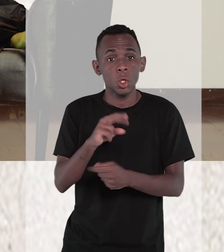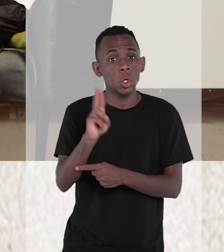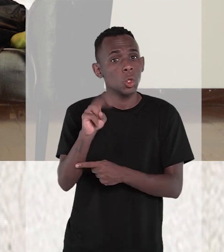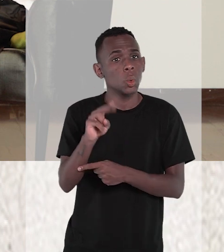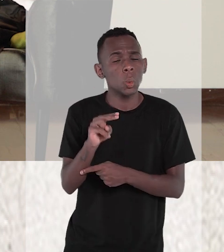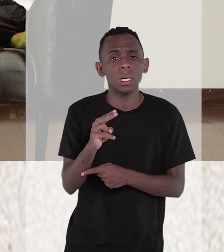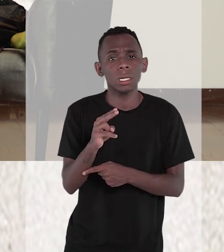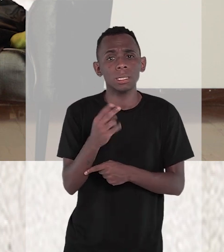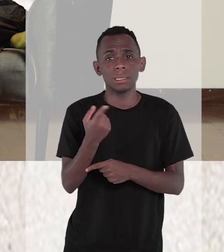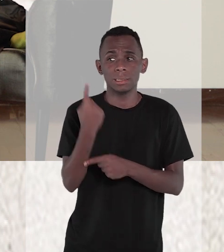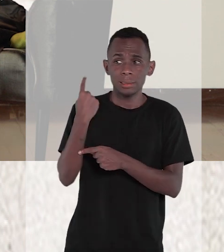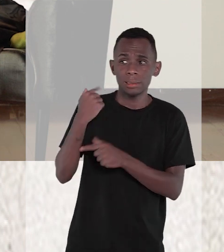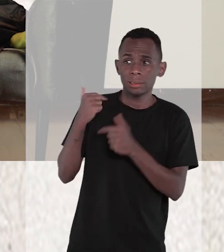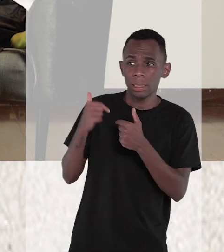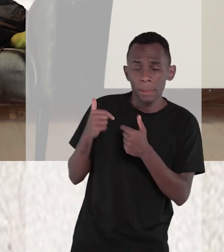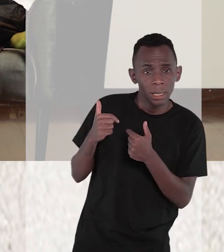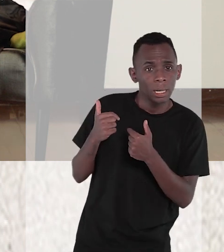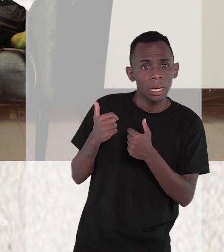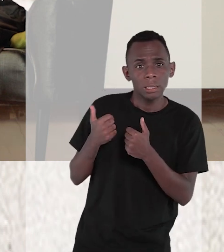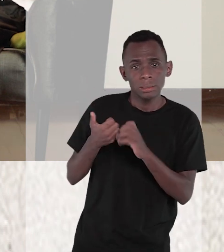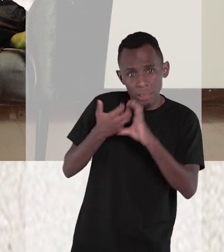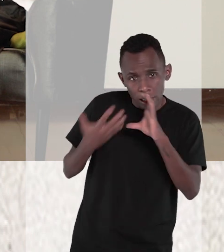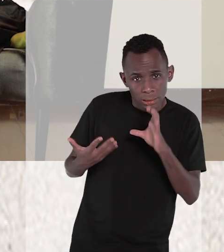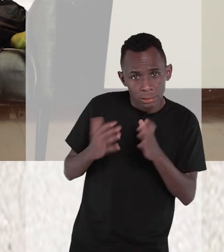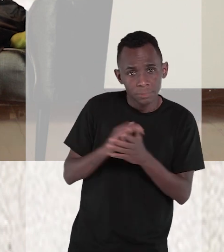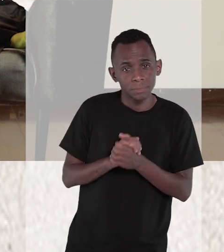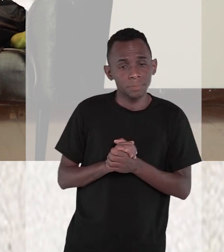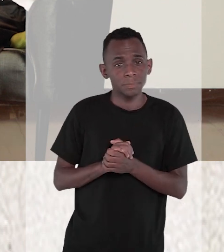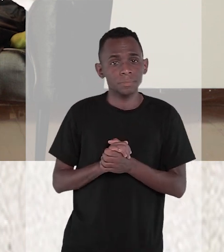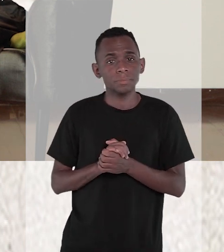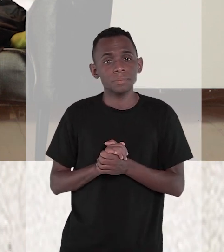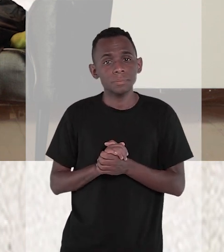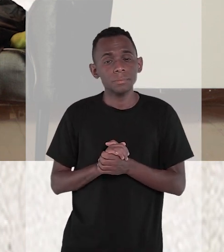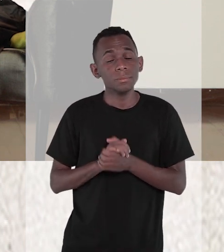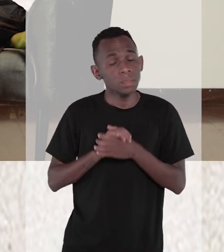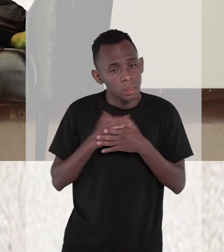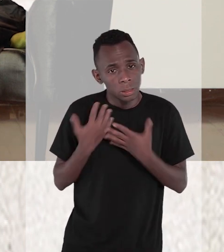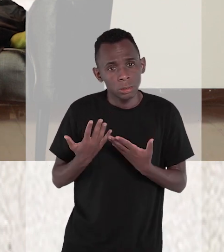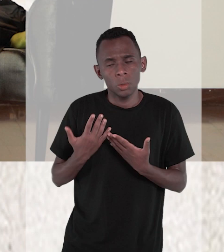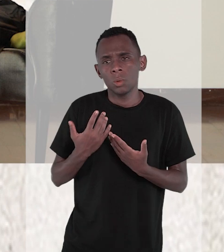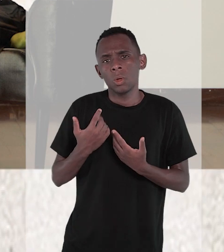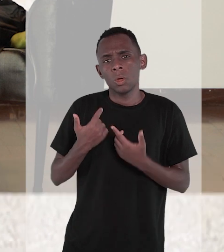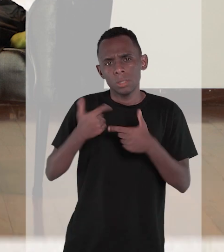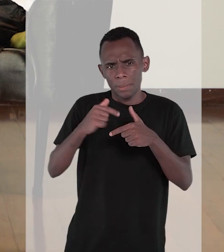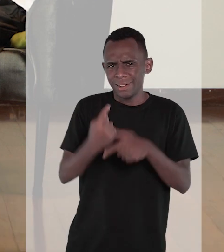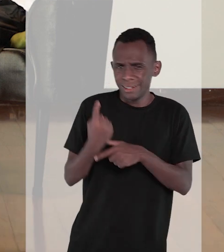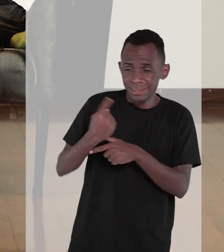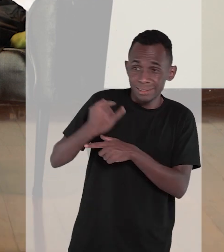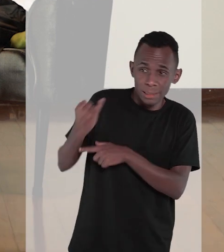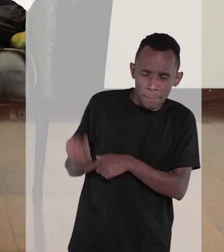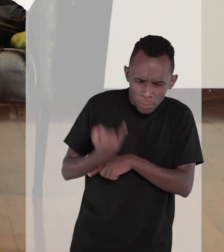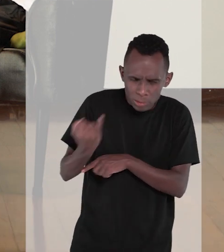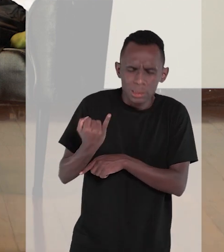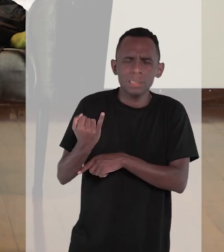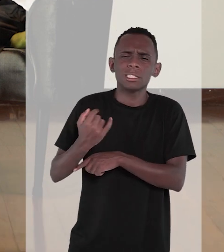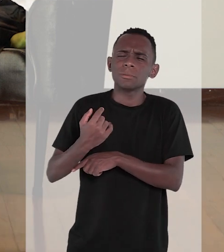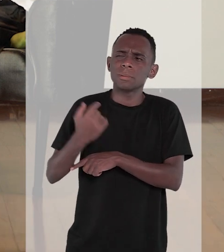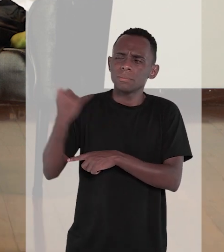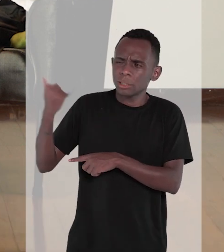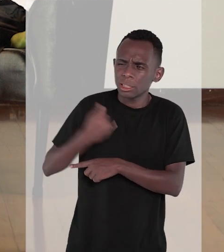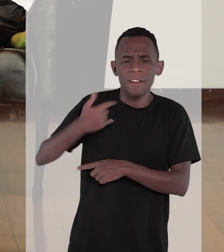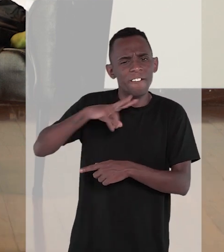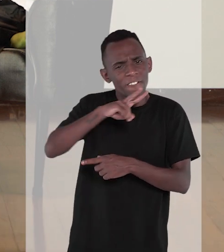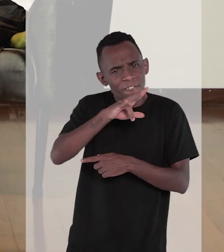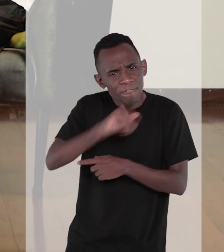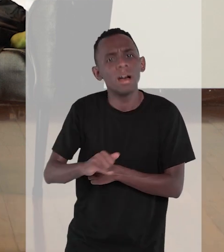incrível. Eu nunca tinha trabalhado assim. Antes dela, eu trabalhei um pouco com a Eugênia Ribas, que foi muito importante para mim, para me dizer,